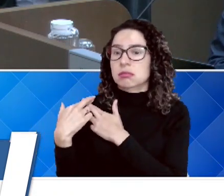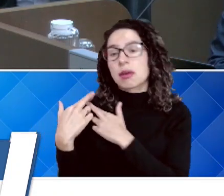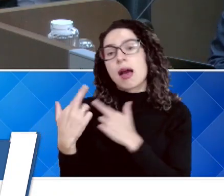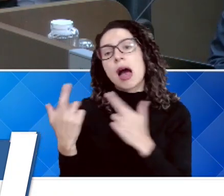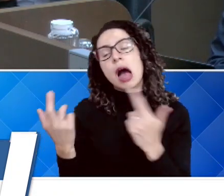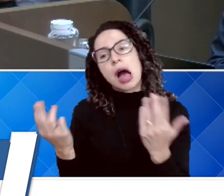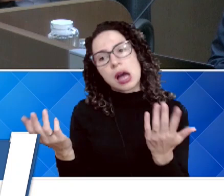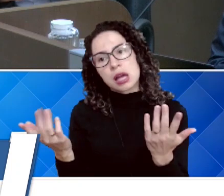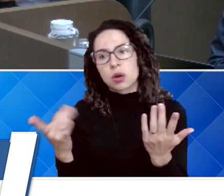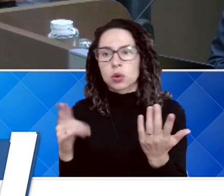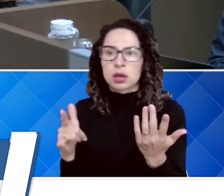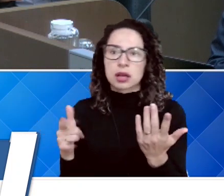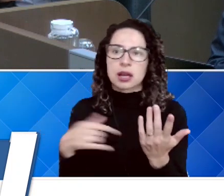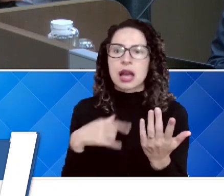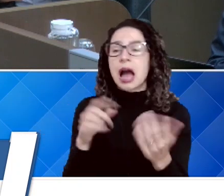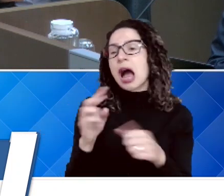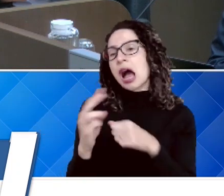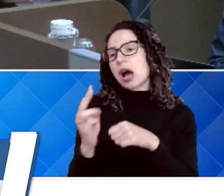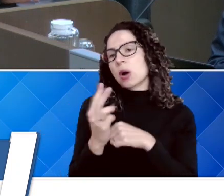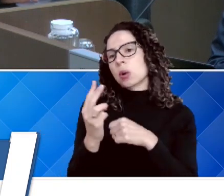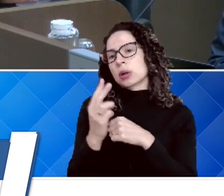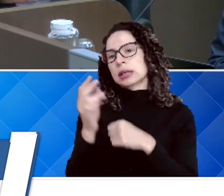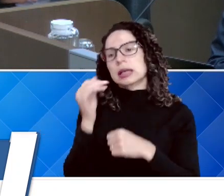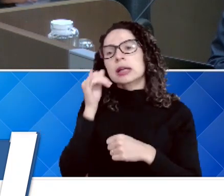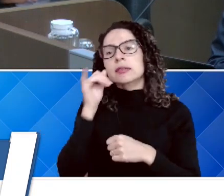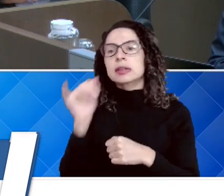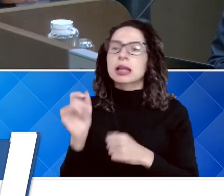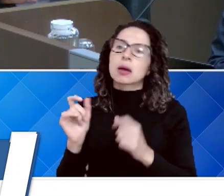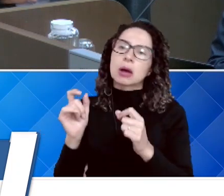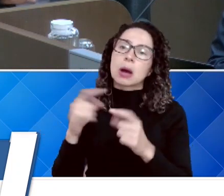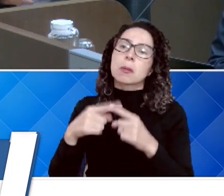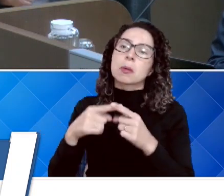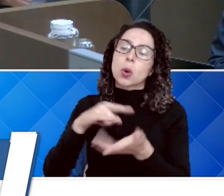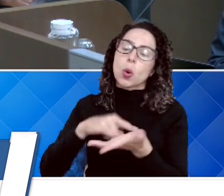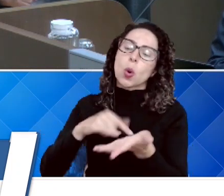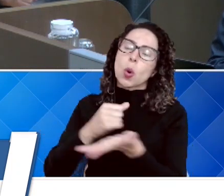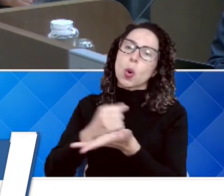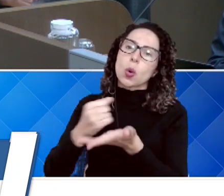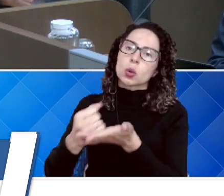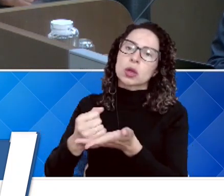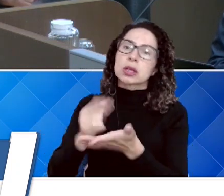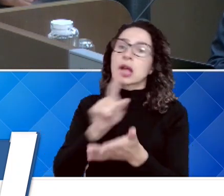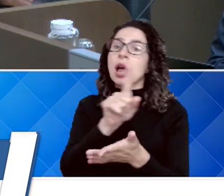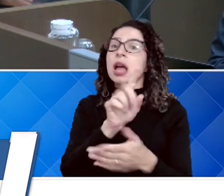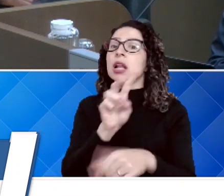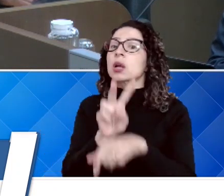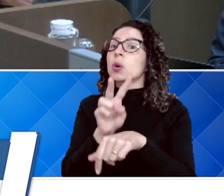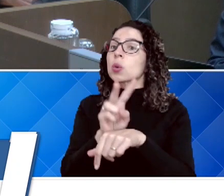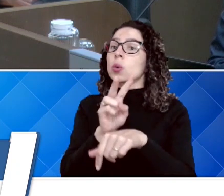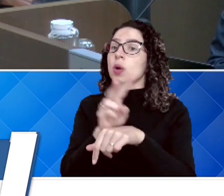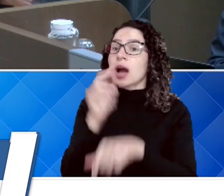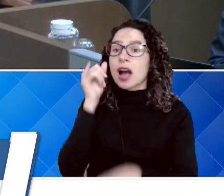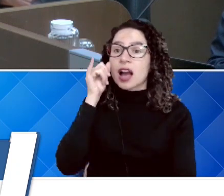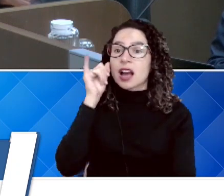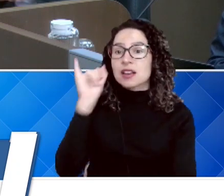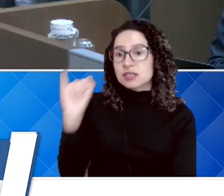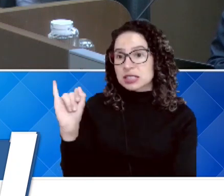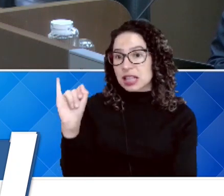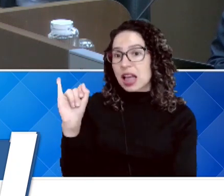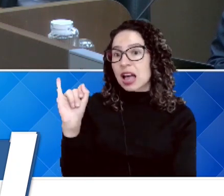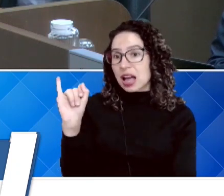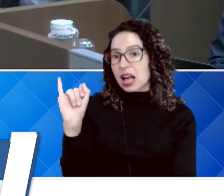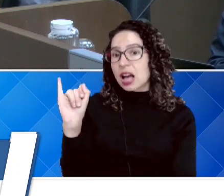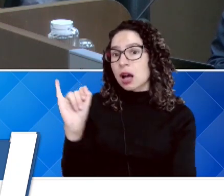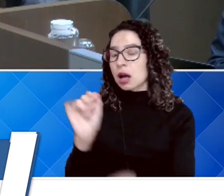do preventivo não cuida, que é contratar os agentes de vetores que poderia fazer um trabalho também de